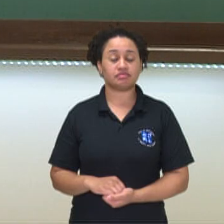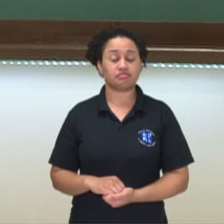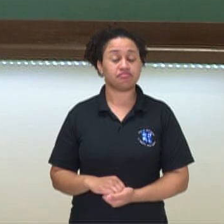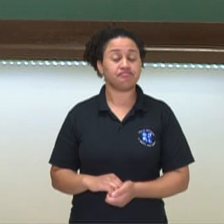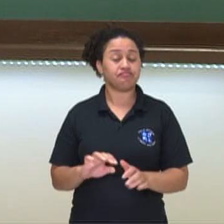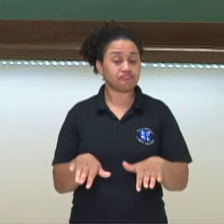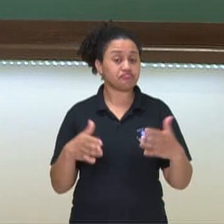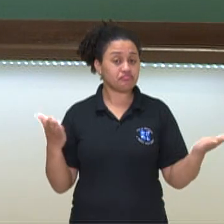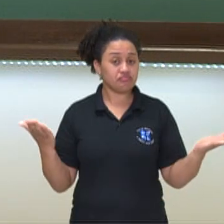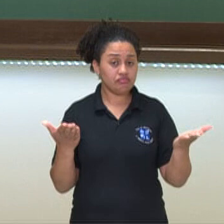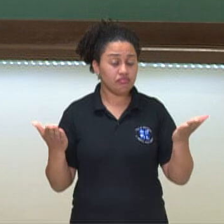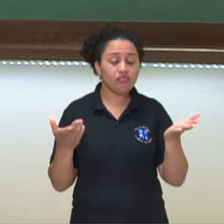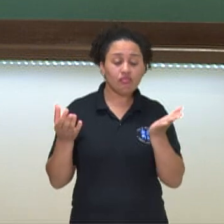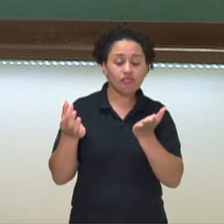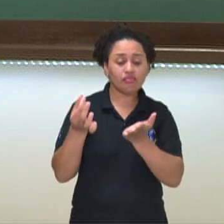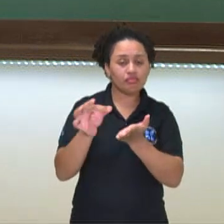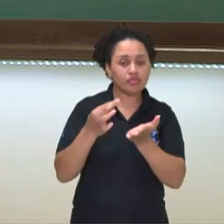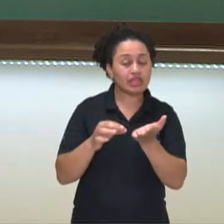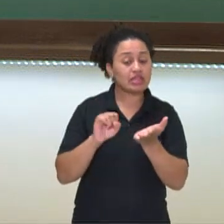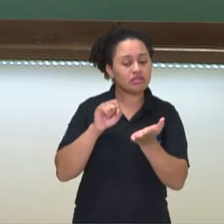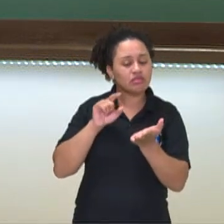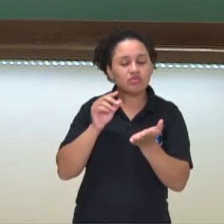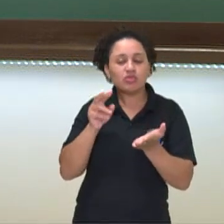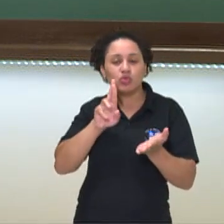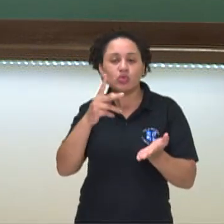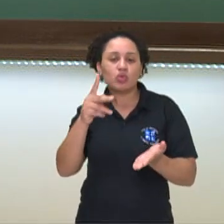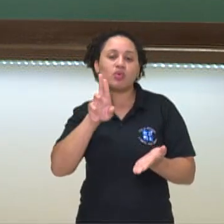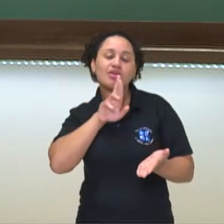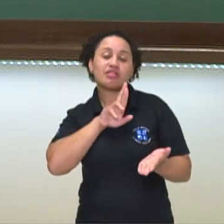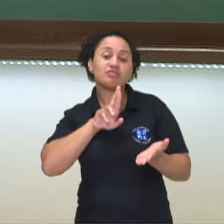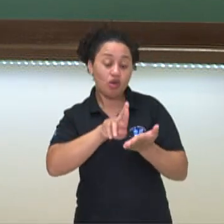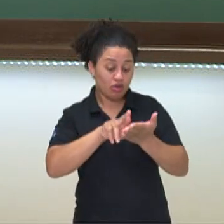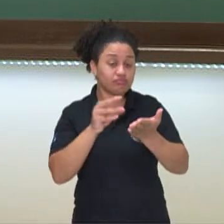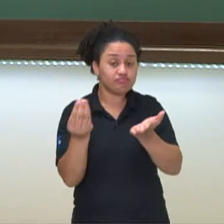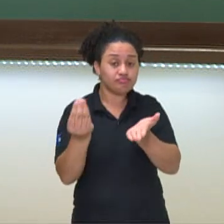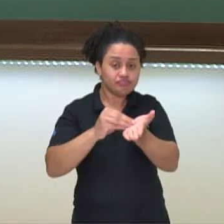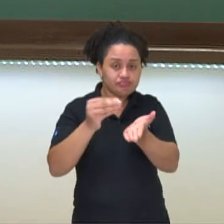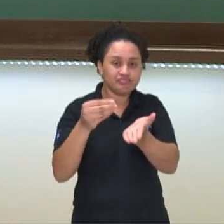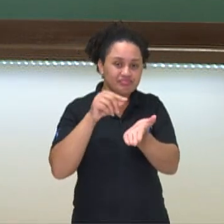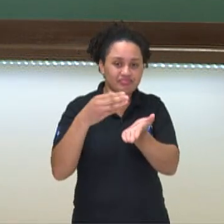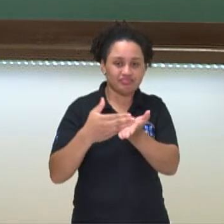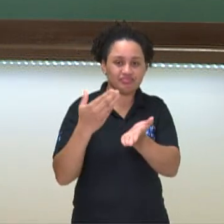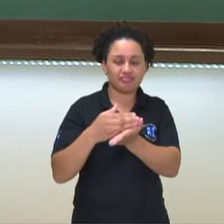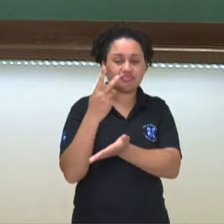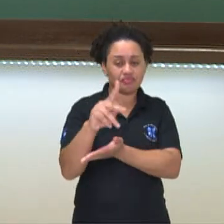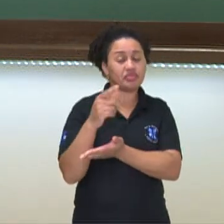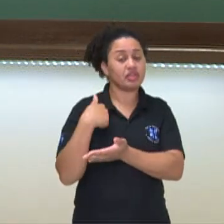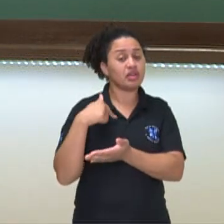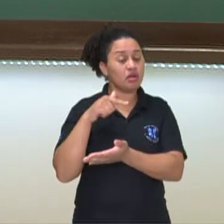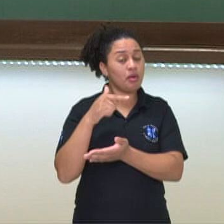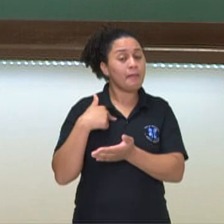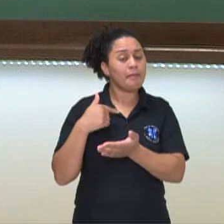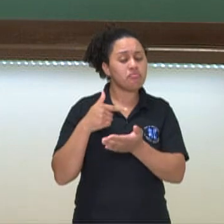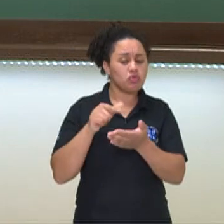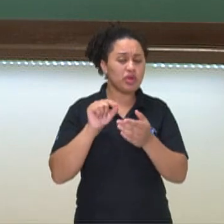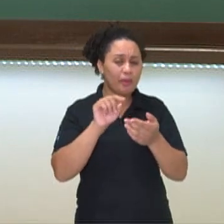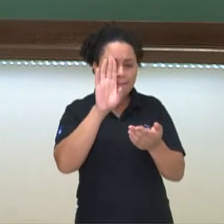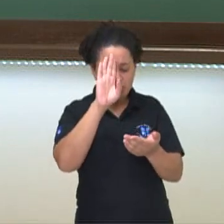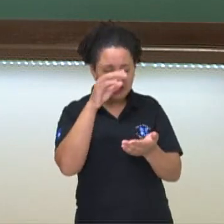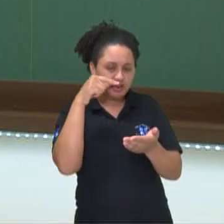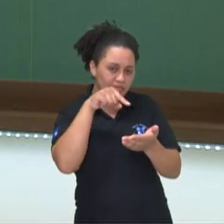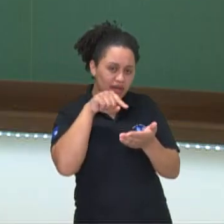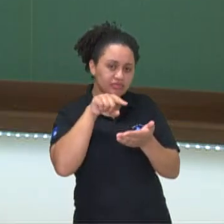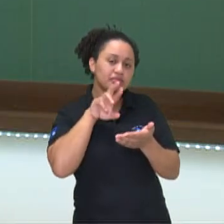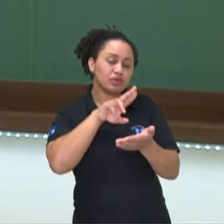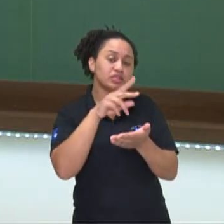Muito bem, vamos conferir se aquilo que você colocou no seu caderno, se a ideia central condiz com o que eu vou apresentar aqui para você.